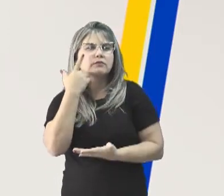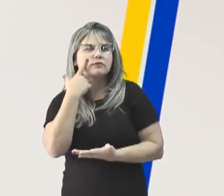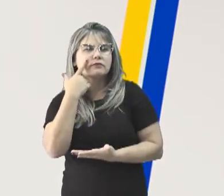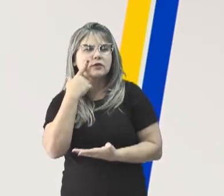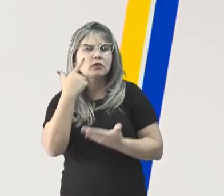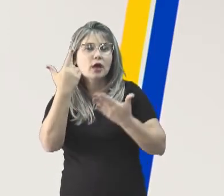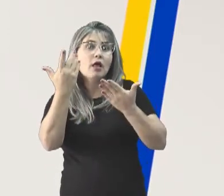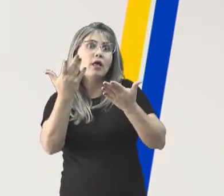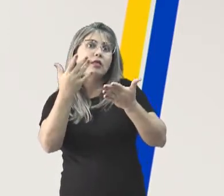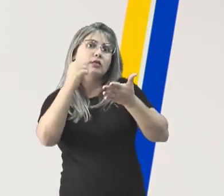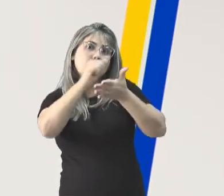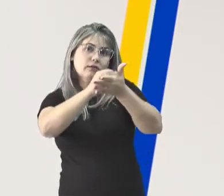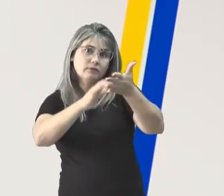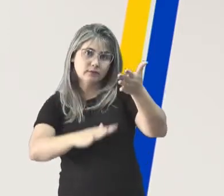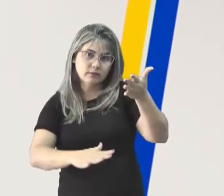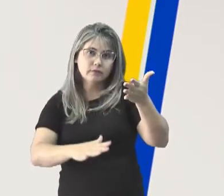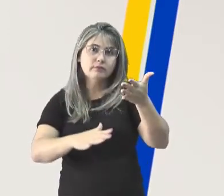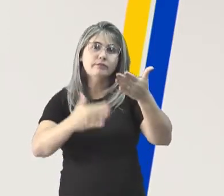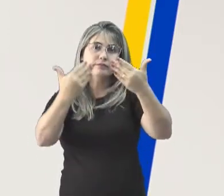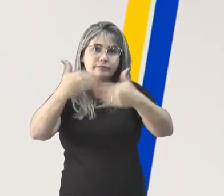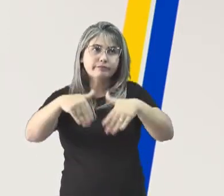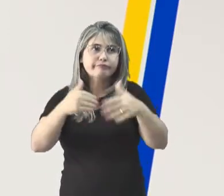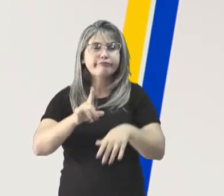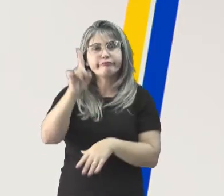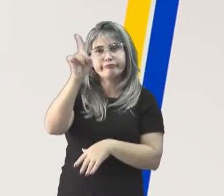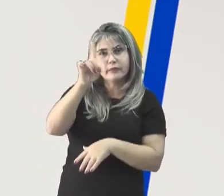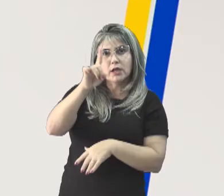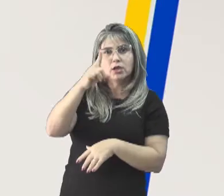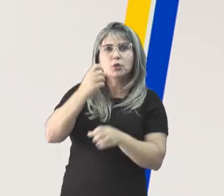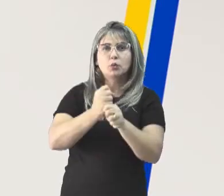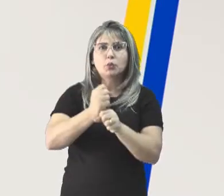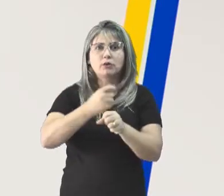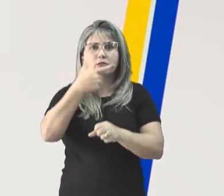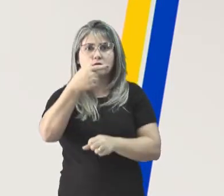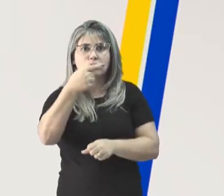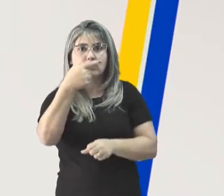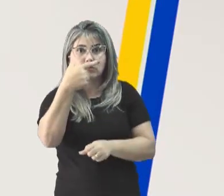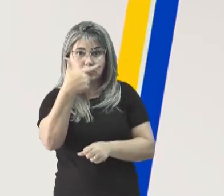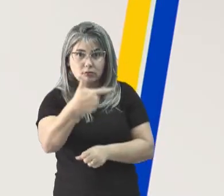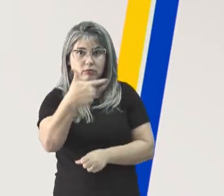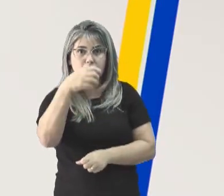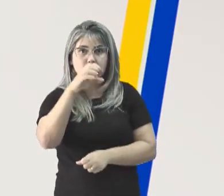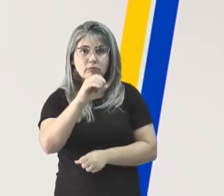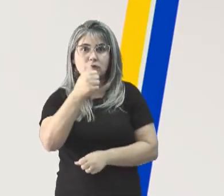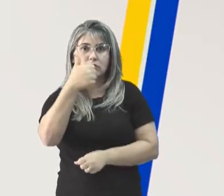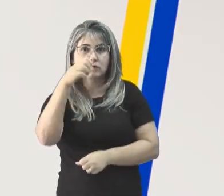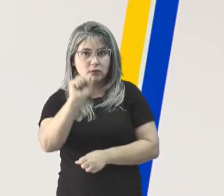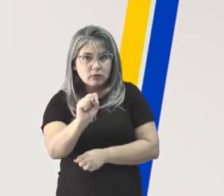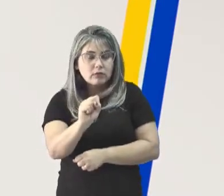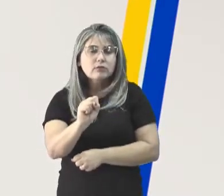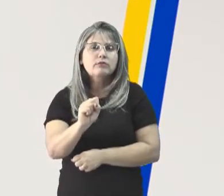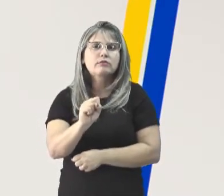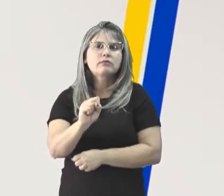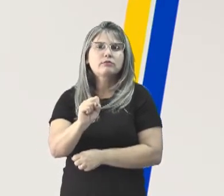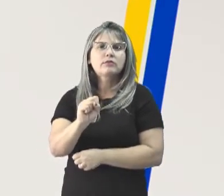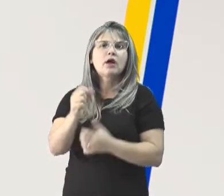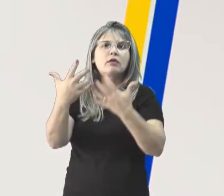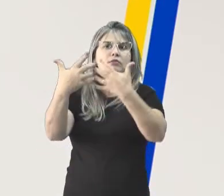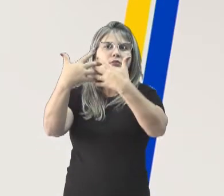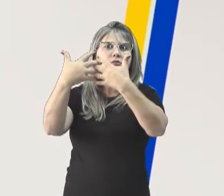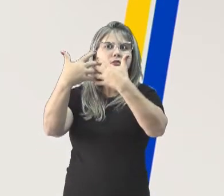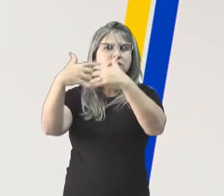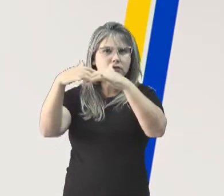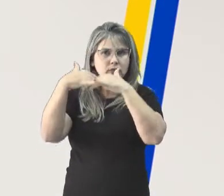a primeira, essa daí do IFRN, que apareceu no exame de seleção de 2018, que diz o